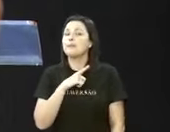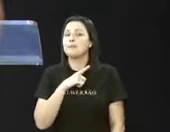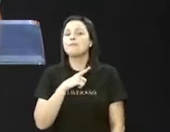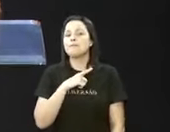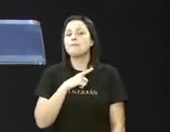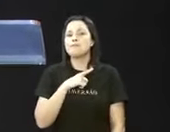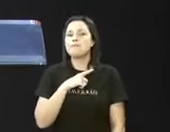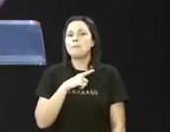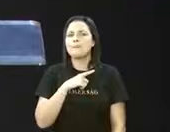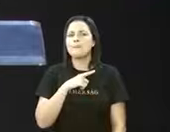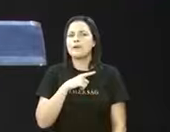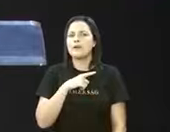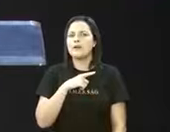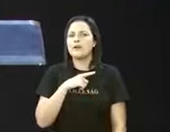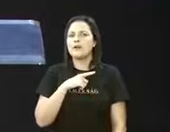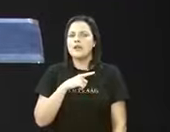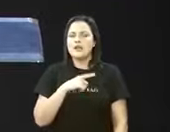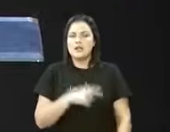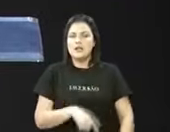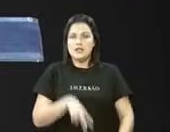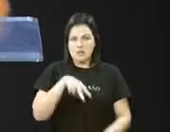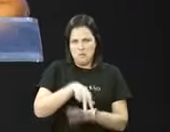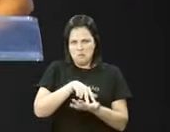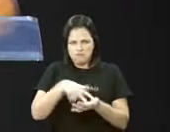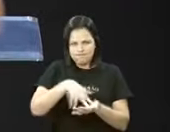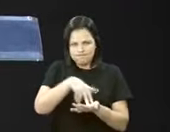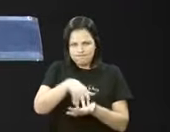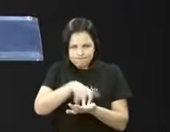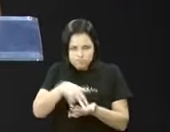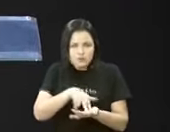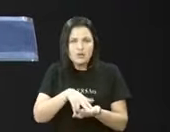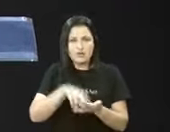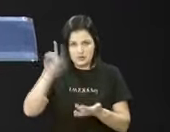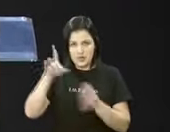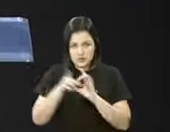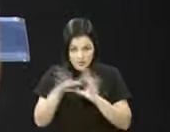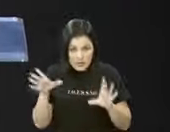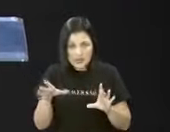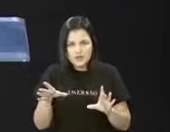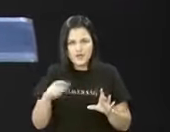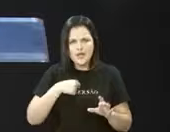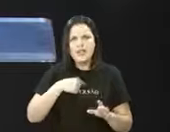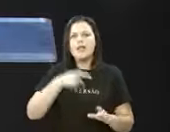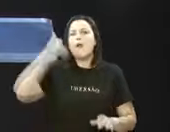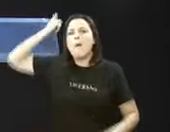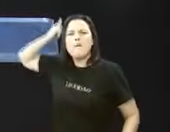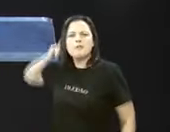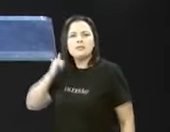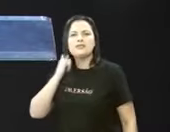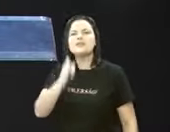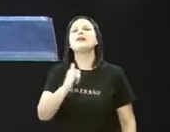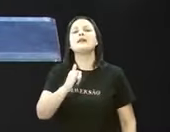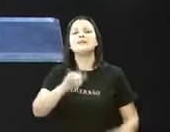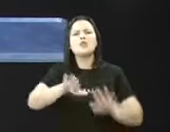que chão duro perca a estabilidade. Oh, aleluia! Eu vim dizer para você que quando Deus